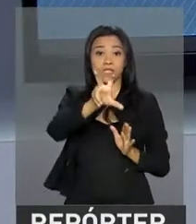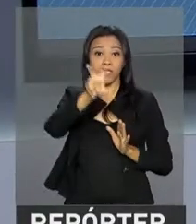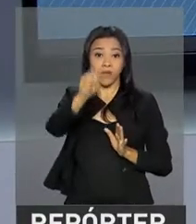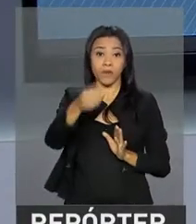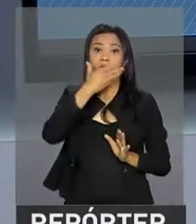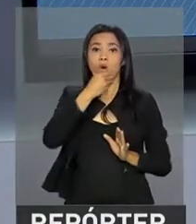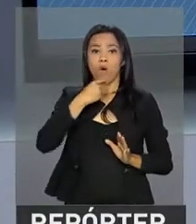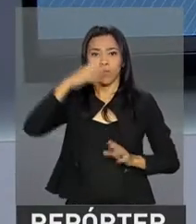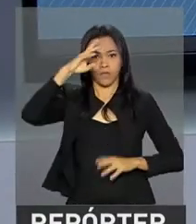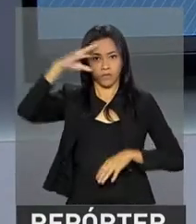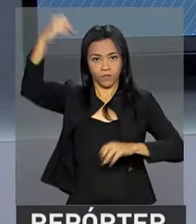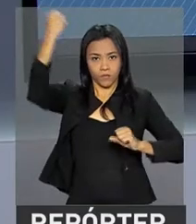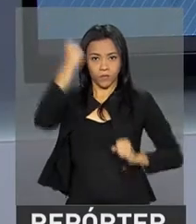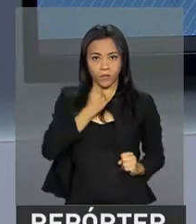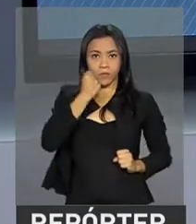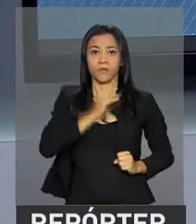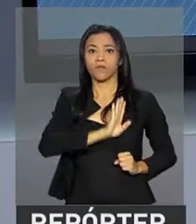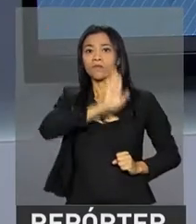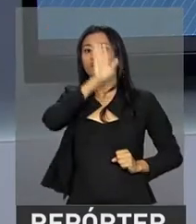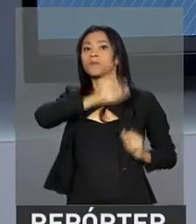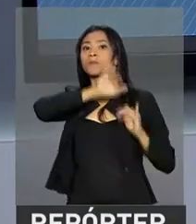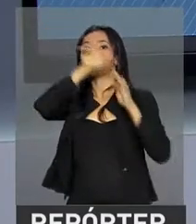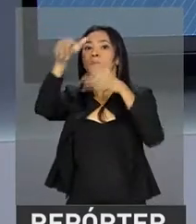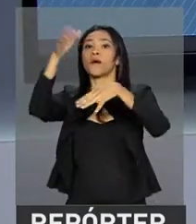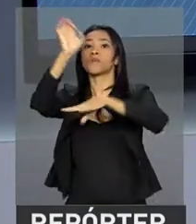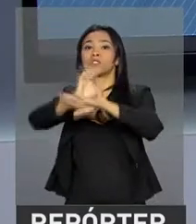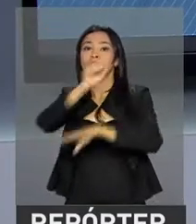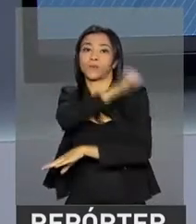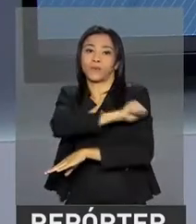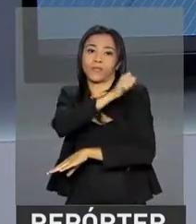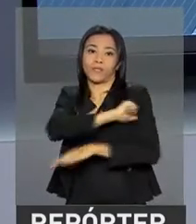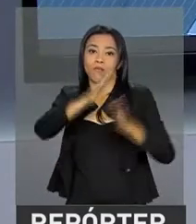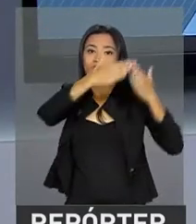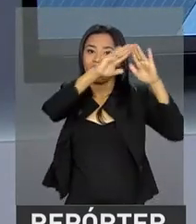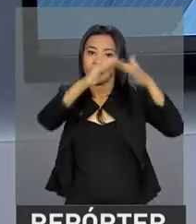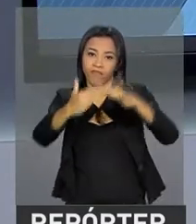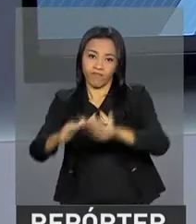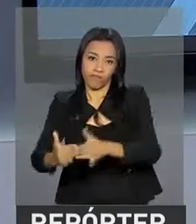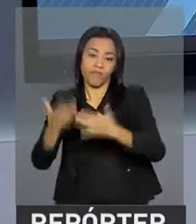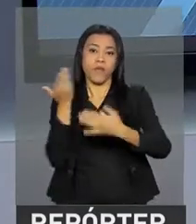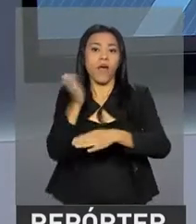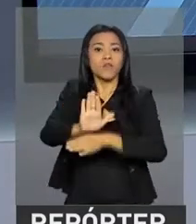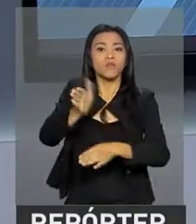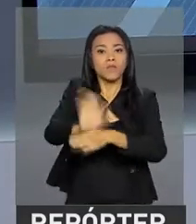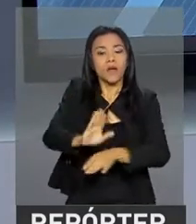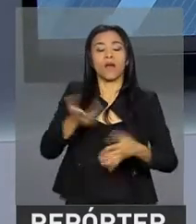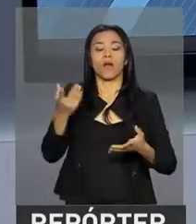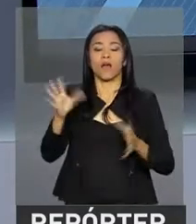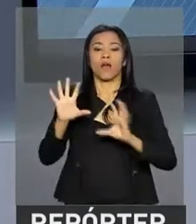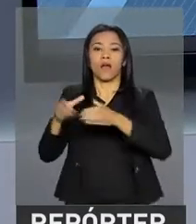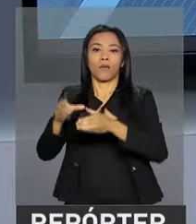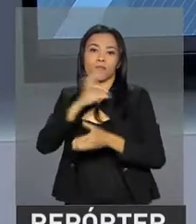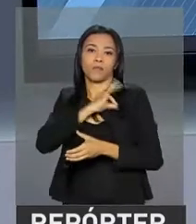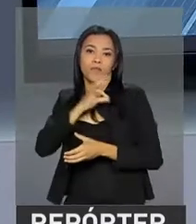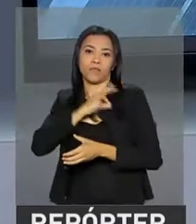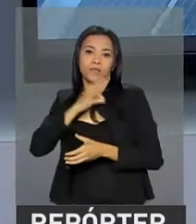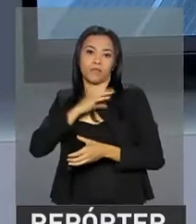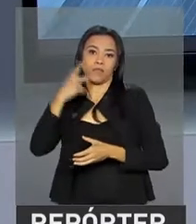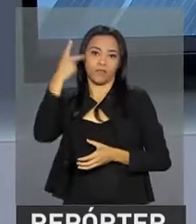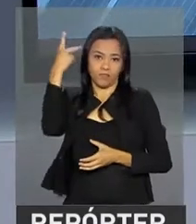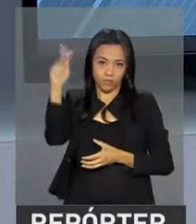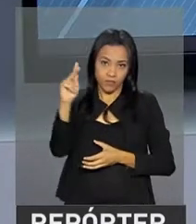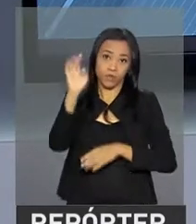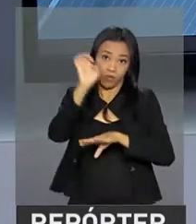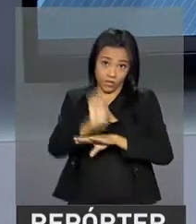das forças armadas atuam na favela da rocinha no rio de janeiro com o objetivo de dar apoio às polícias militar e civil para trabalharem na